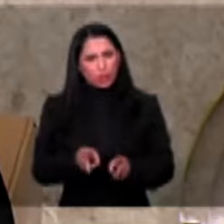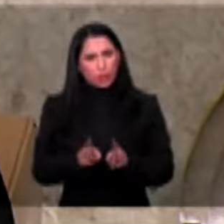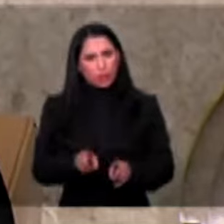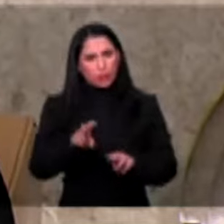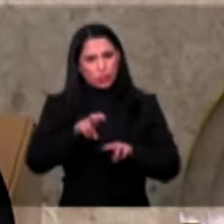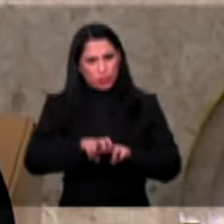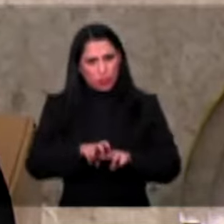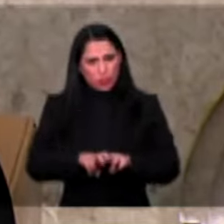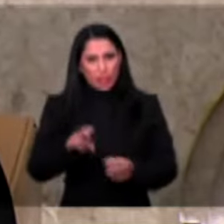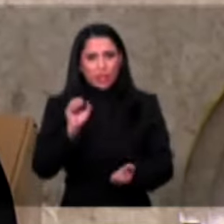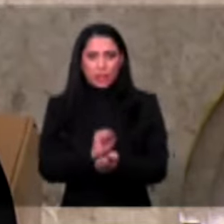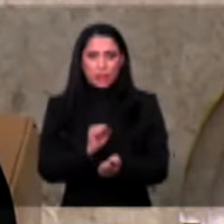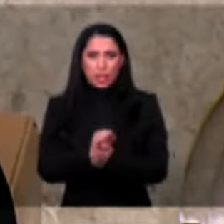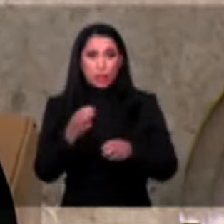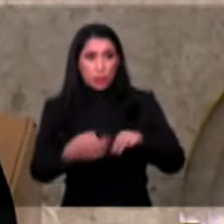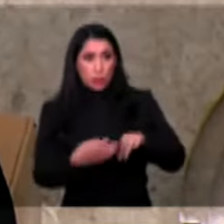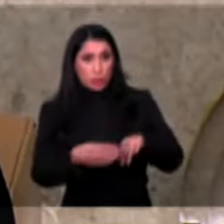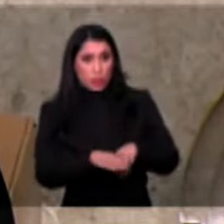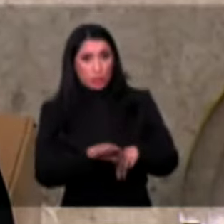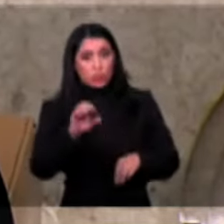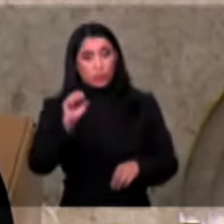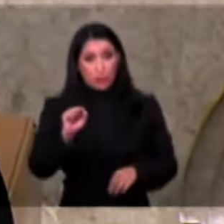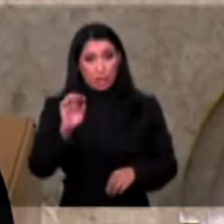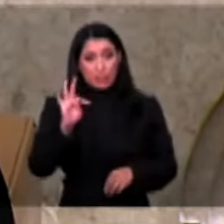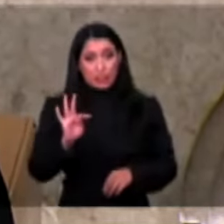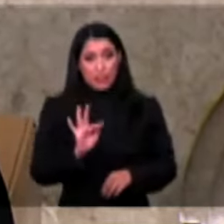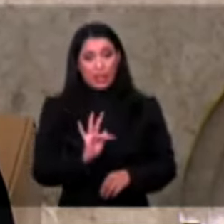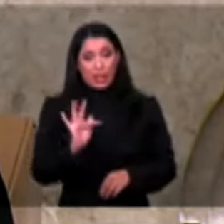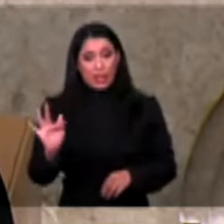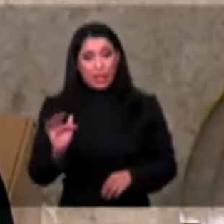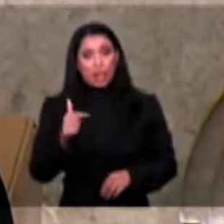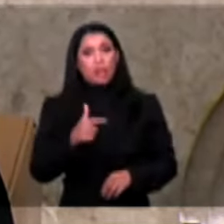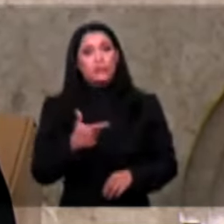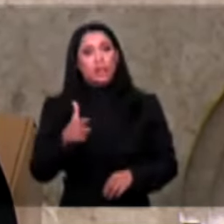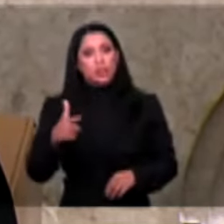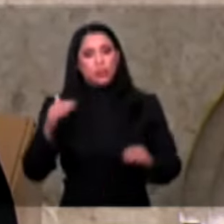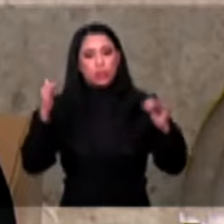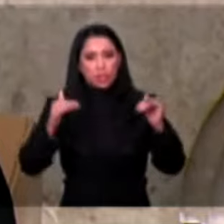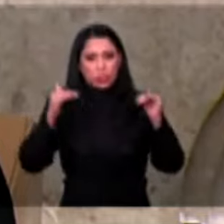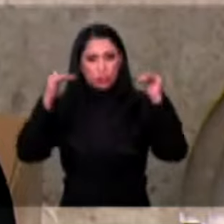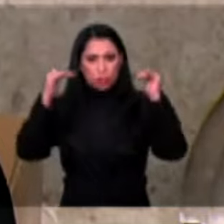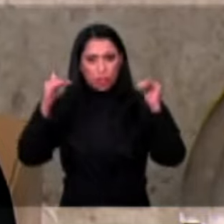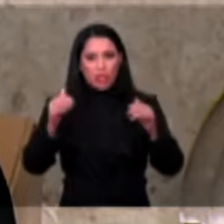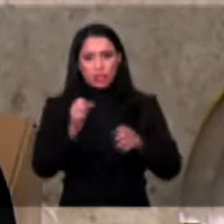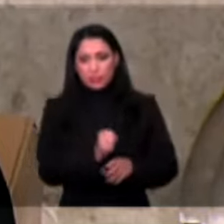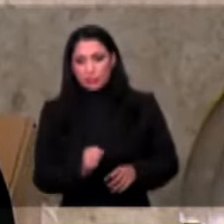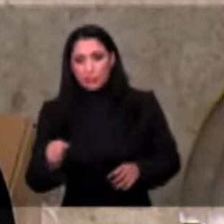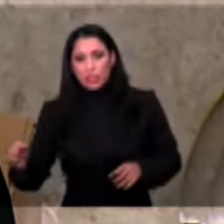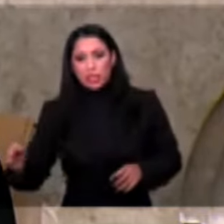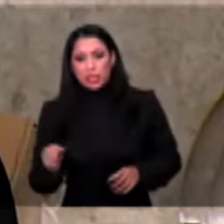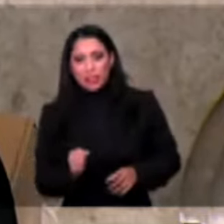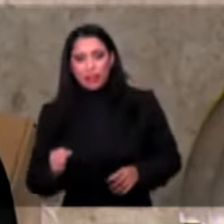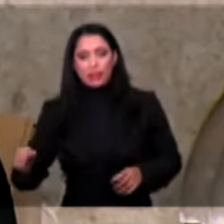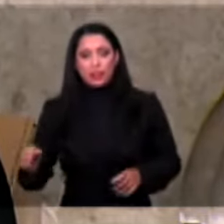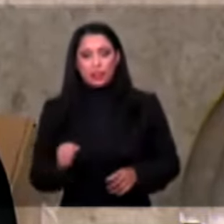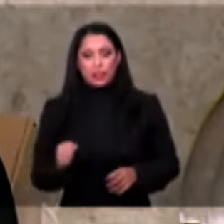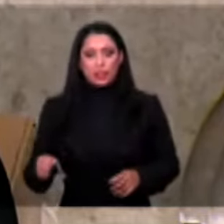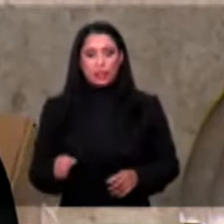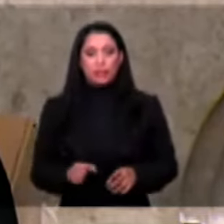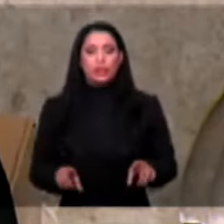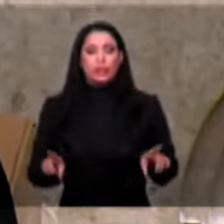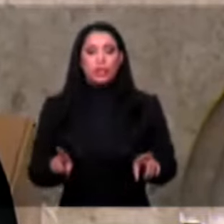dos senhores ministros do Supremo Tribunal Federal e das demais autoridades que compõem a mesa e os cancelos, bem